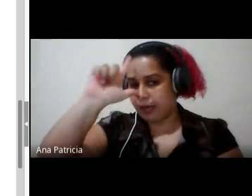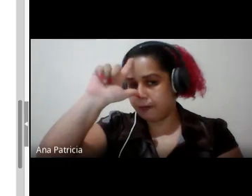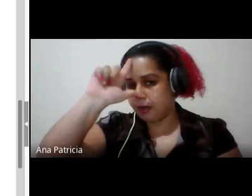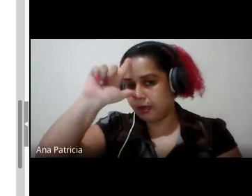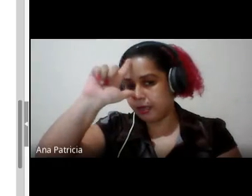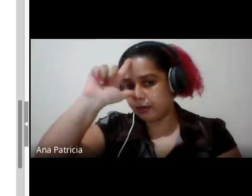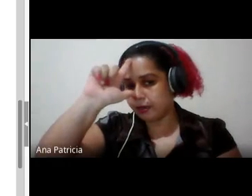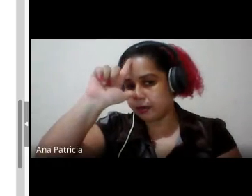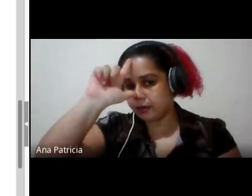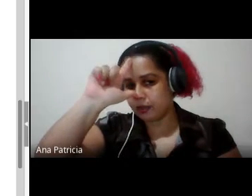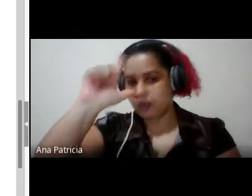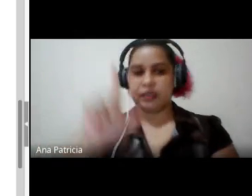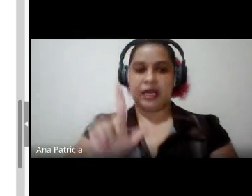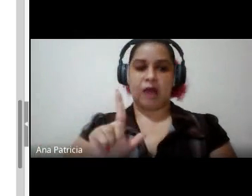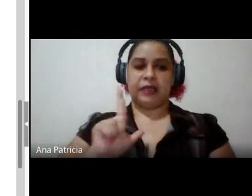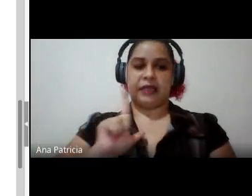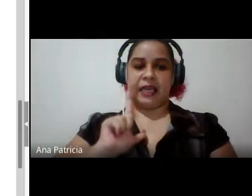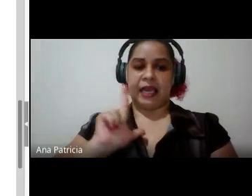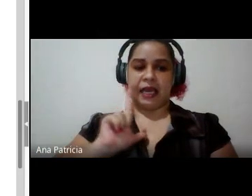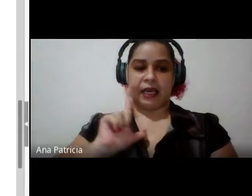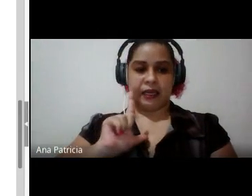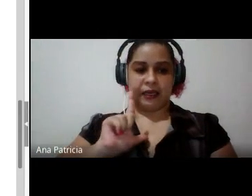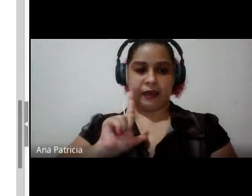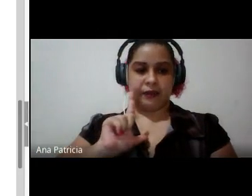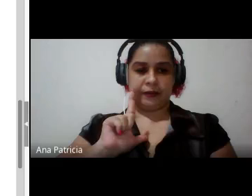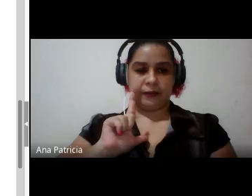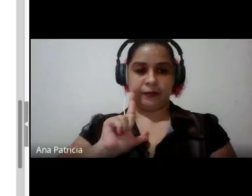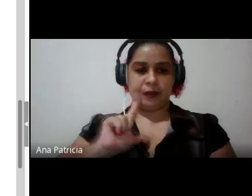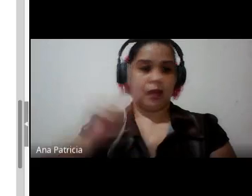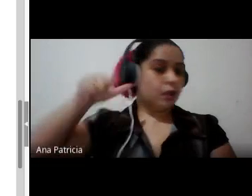a Alemanha, o sinal de T.